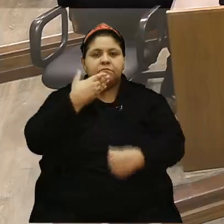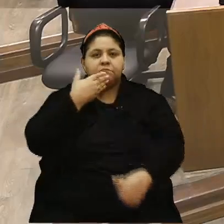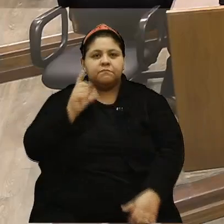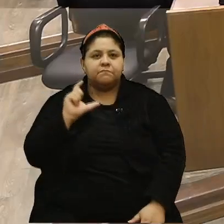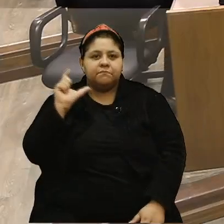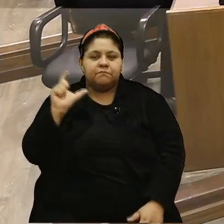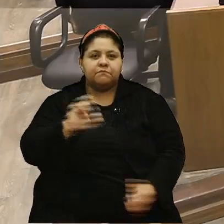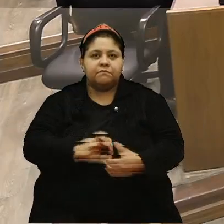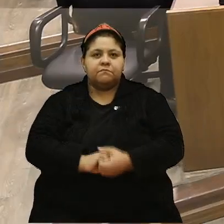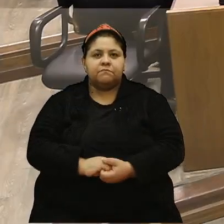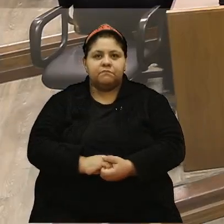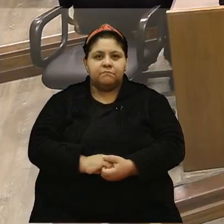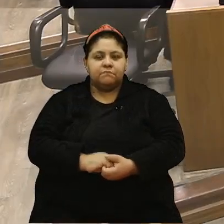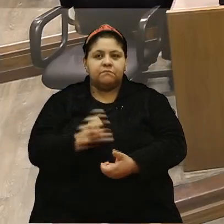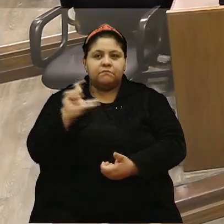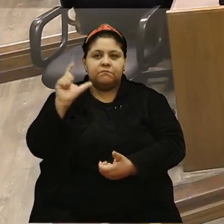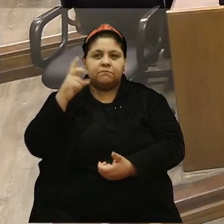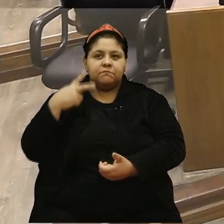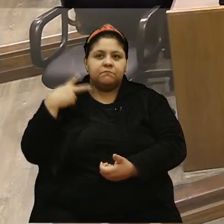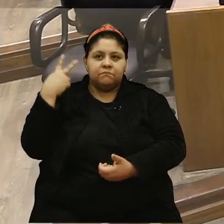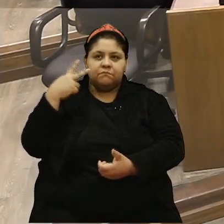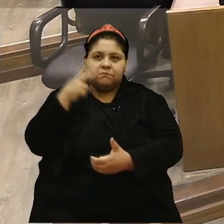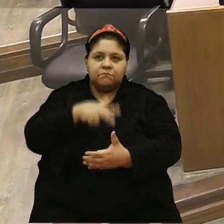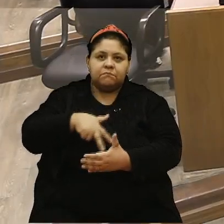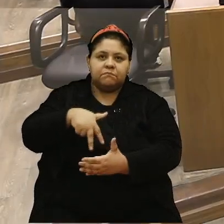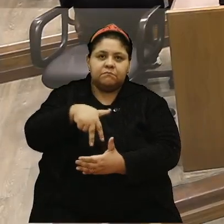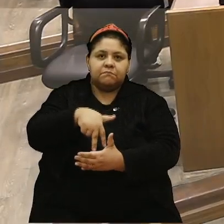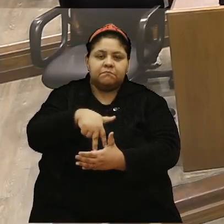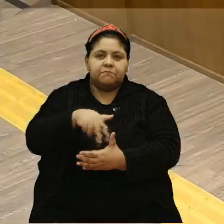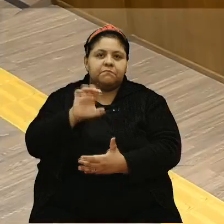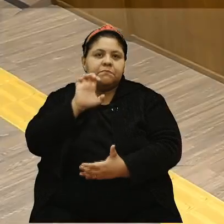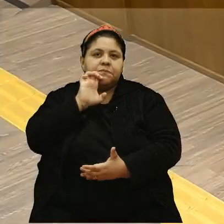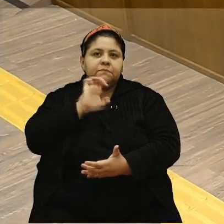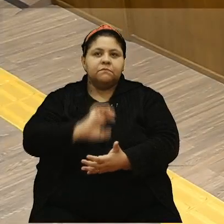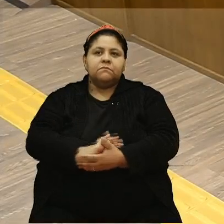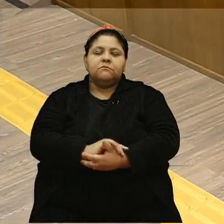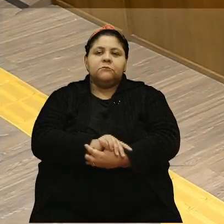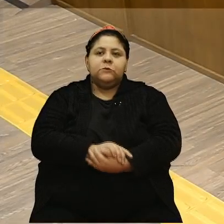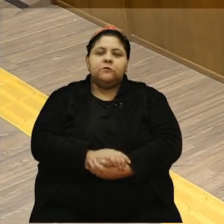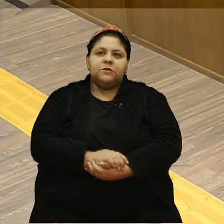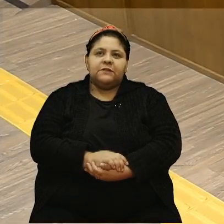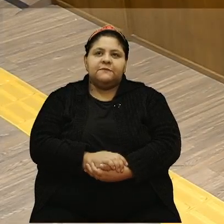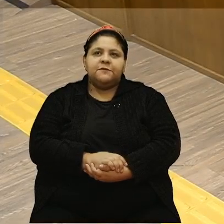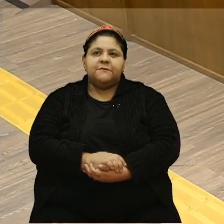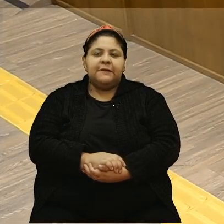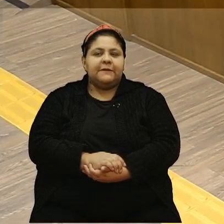Com a palavra da tribuna, vereadora Estela Balardim.